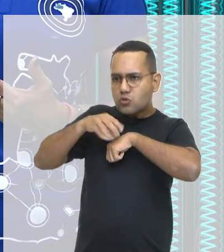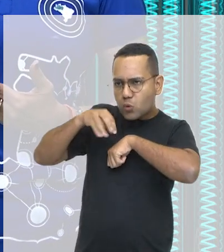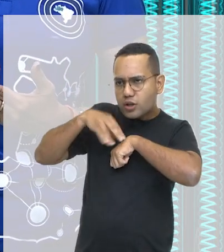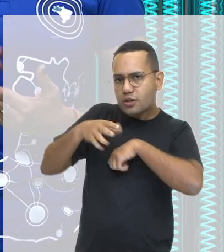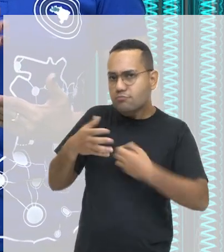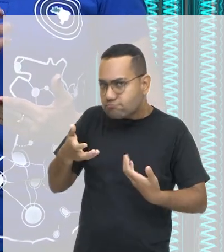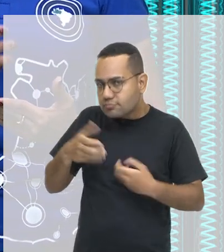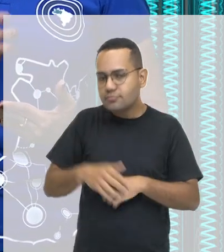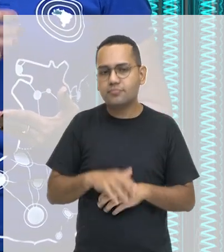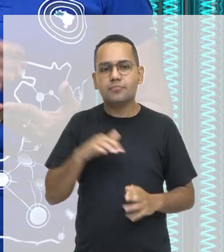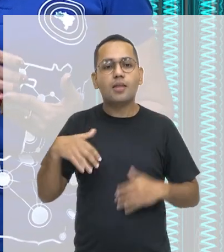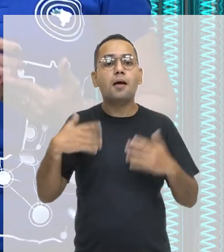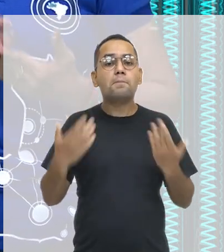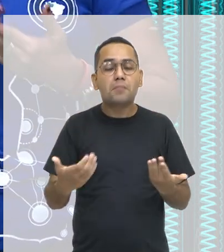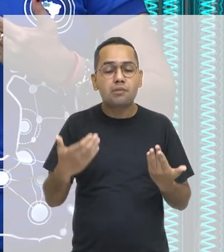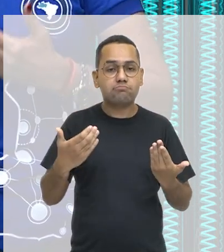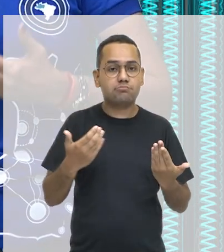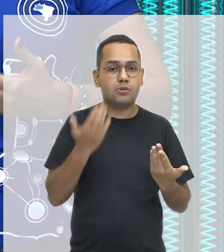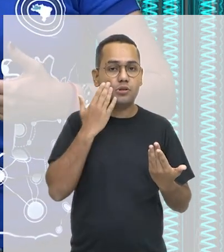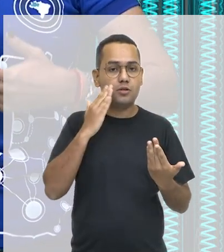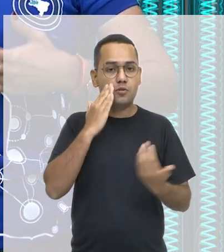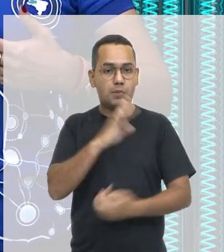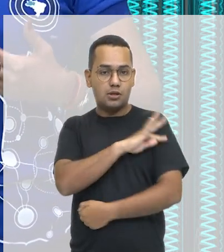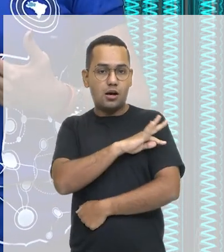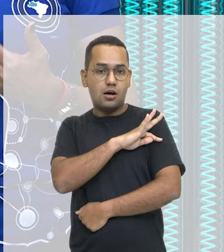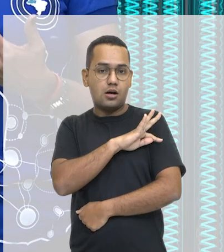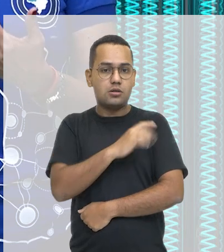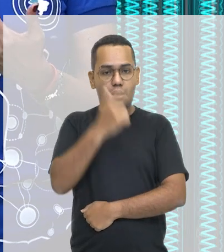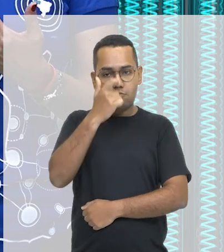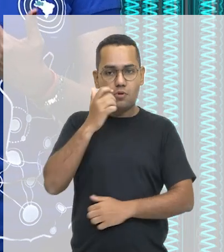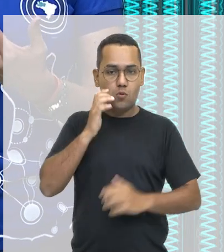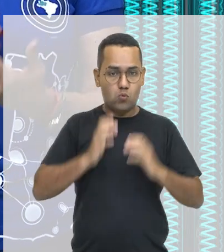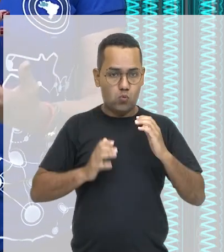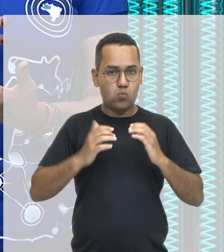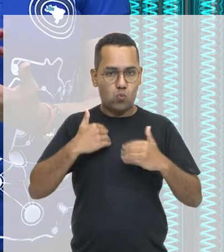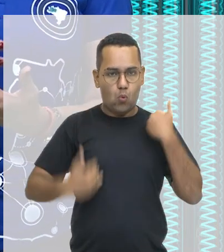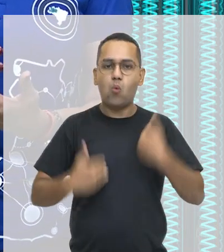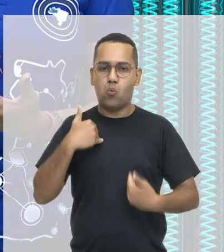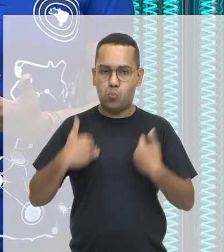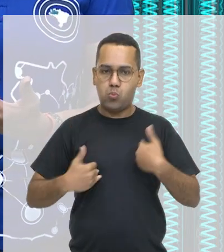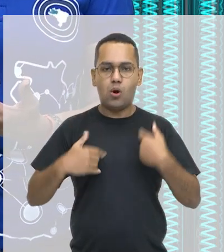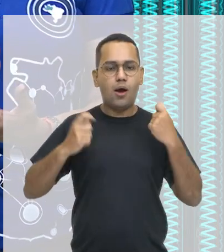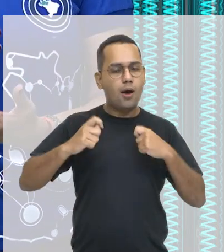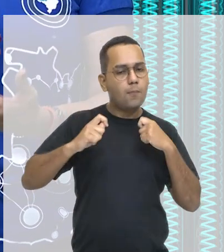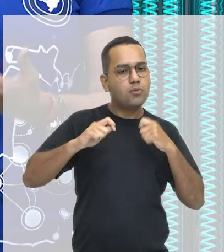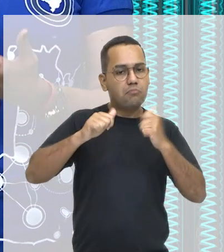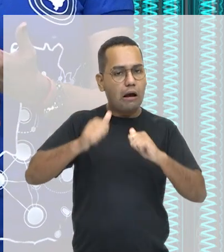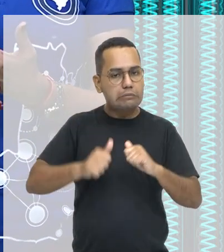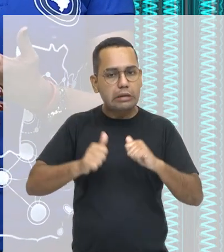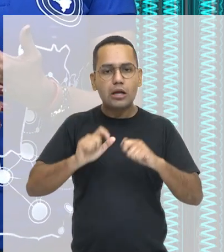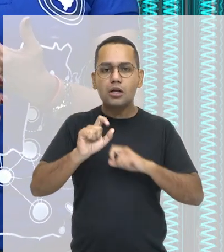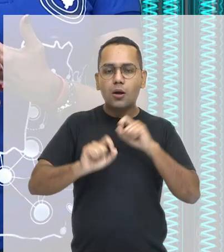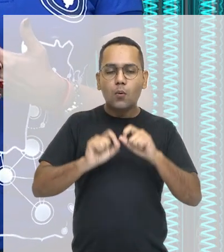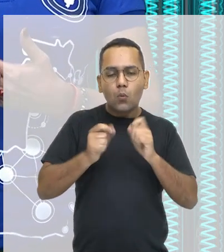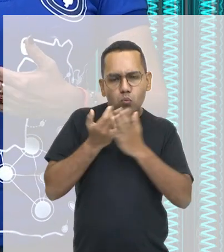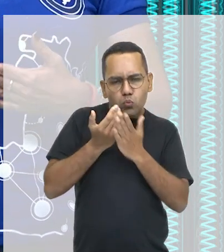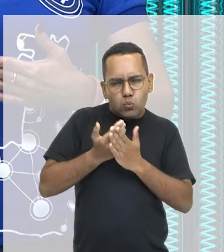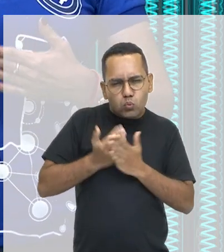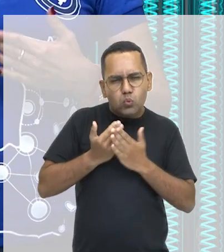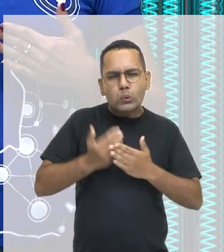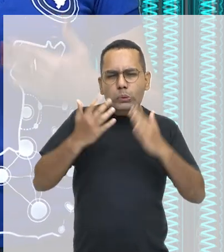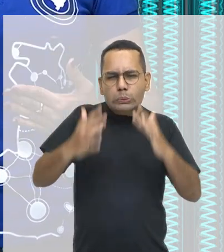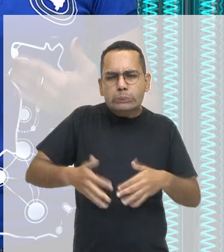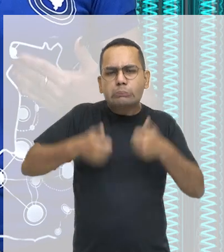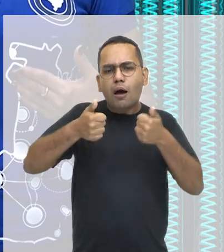consciência corporal, o ator estuda a melhor forma gestual para diferentes momentos e a postura ideal para